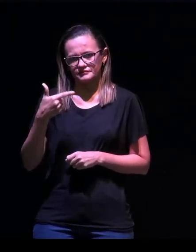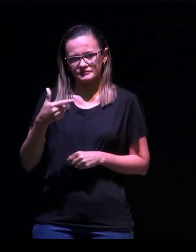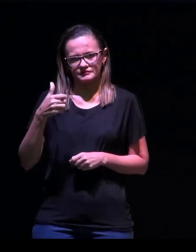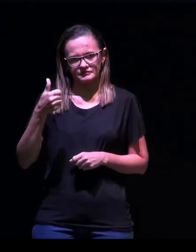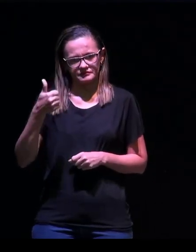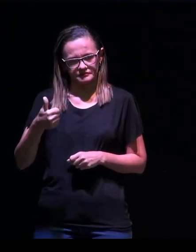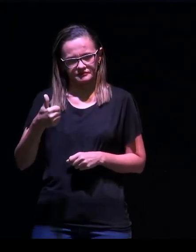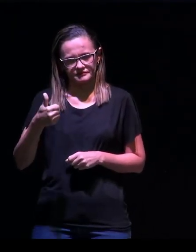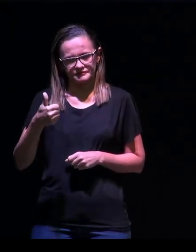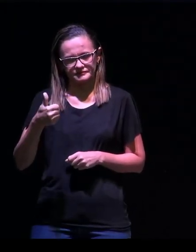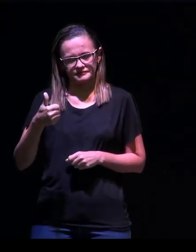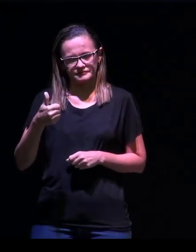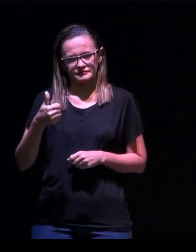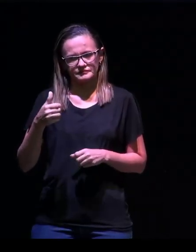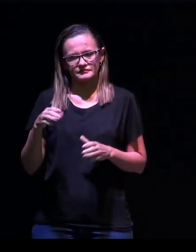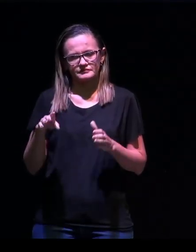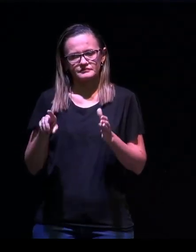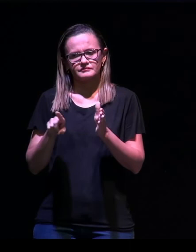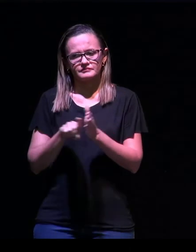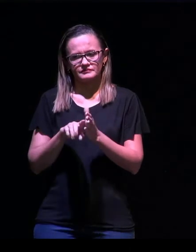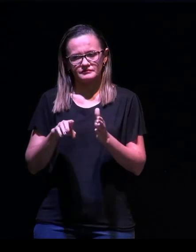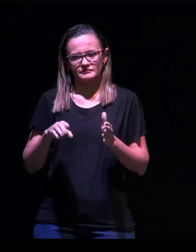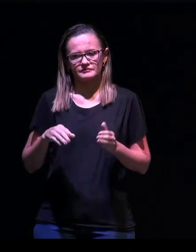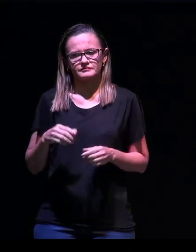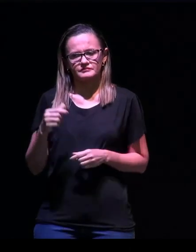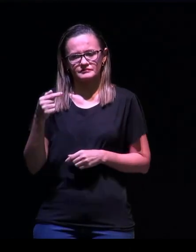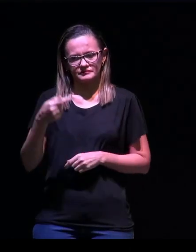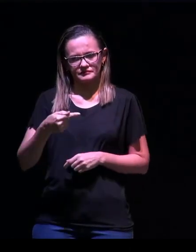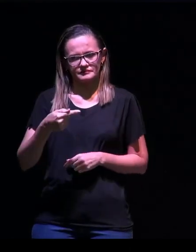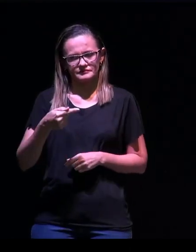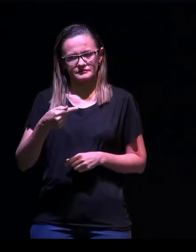volta de Jesus mesmo, e o arrebatamento, tudo.